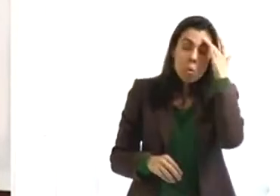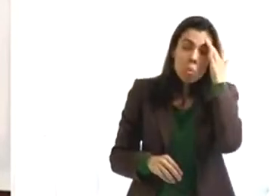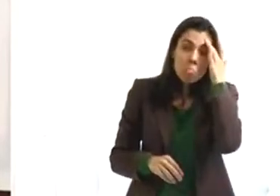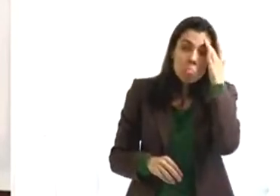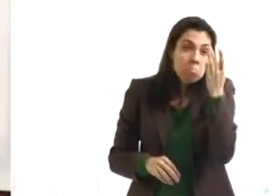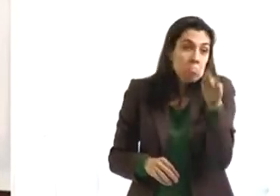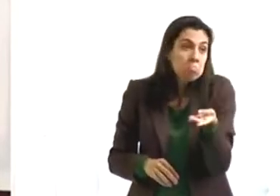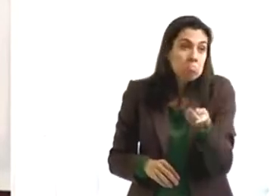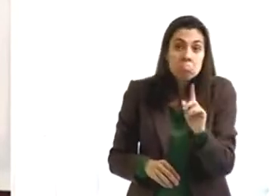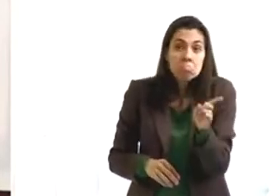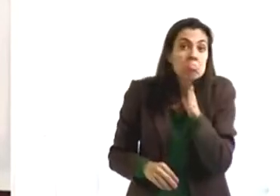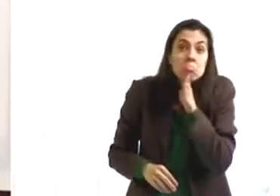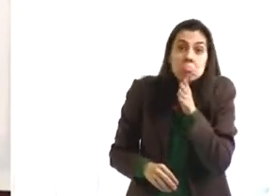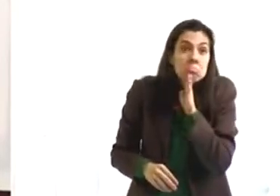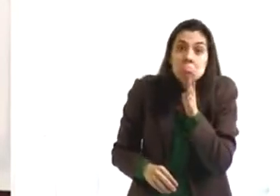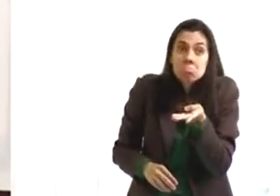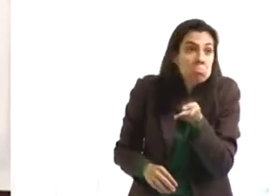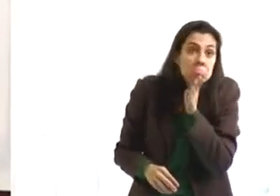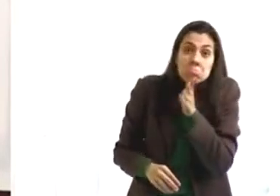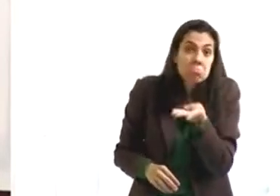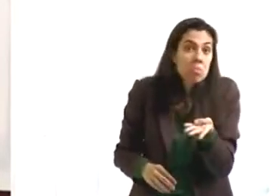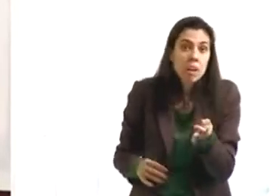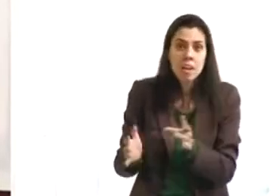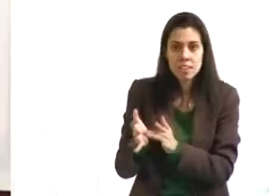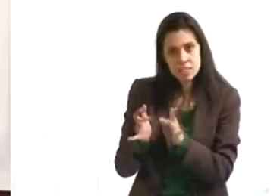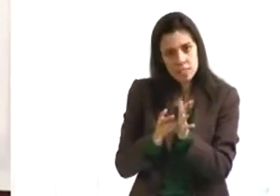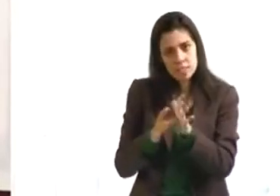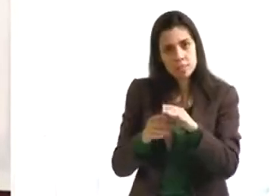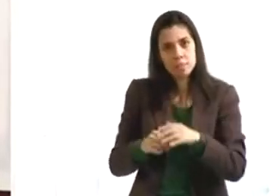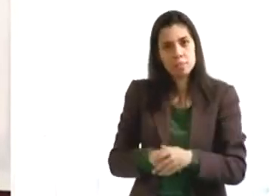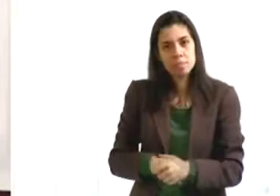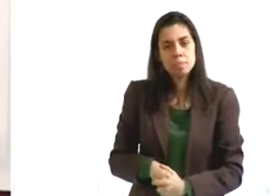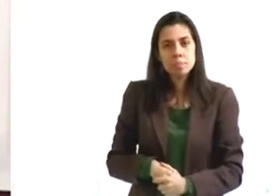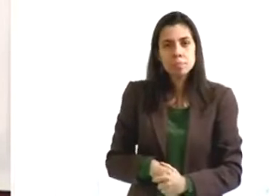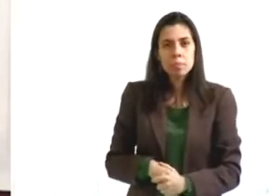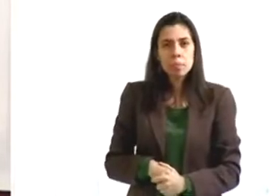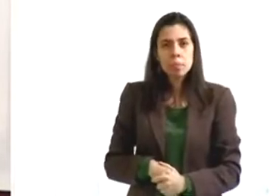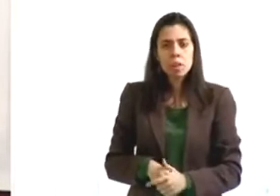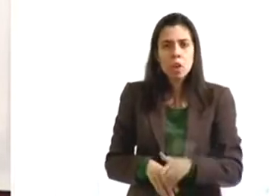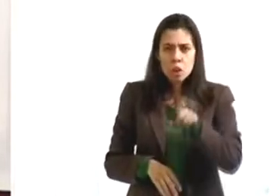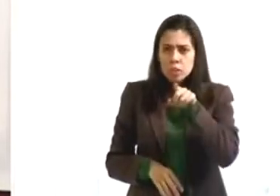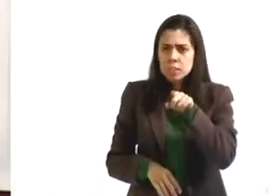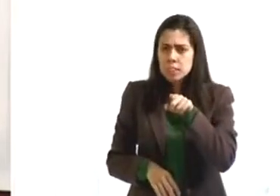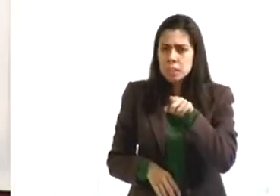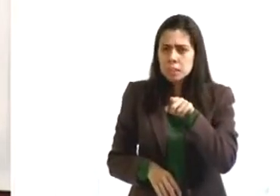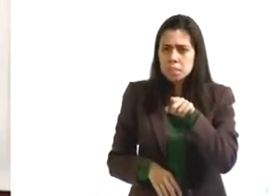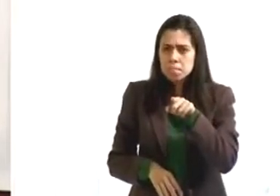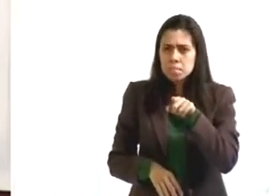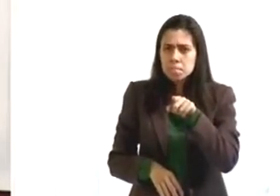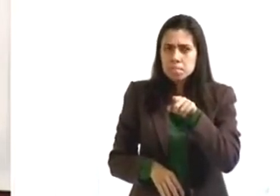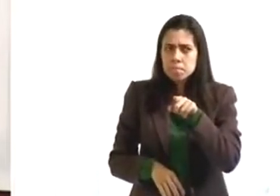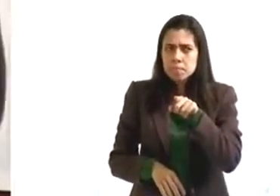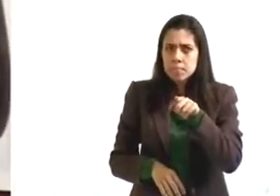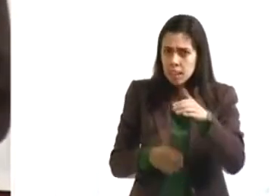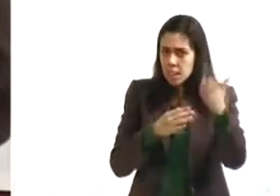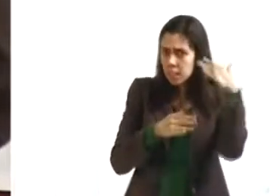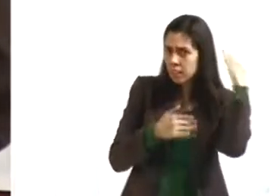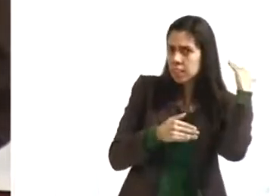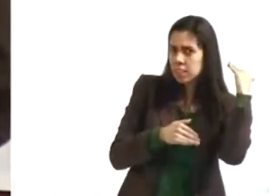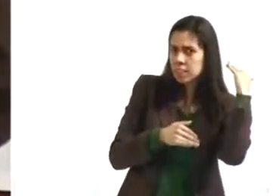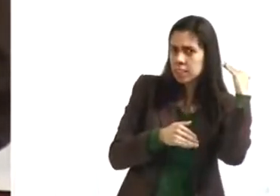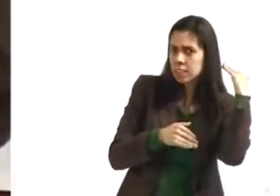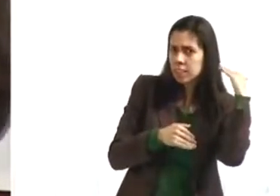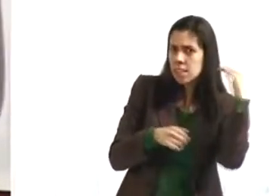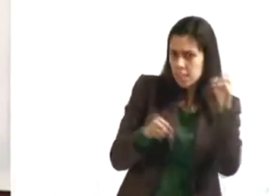você. Você já teve alguma experiência de evangelizar e discipular alguém que,